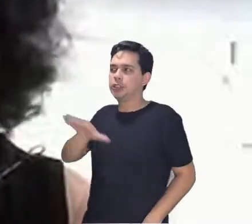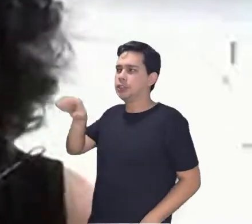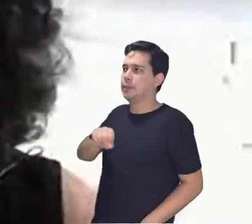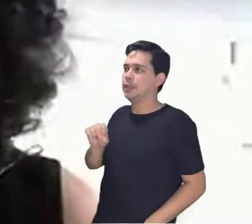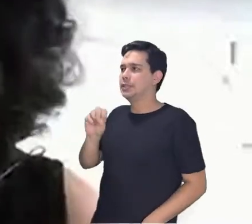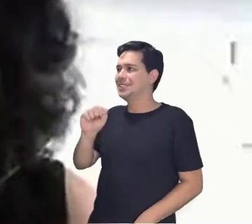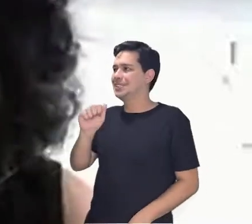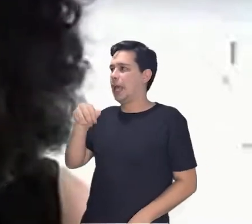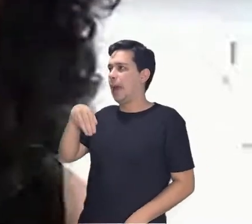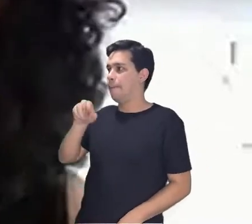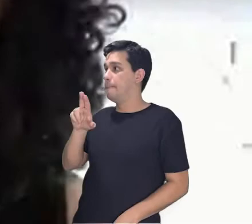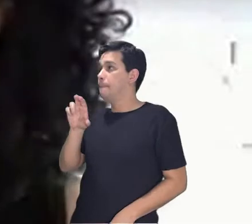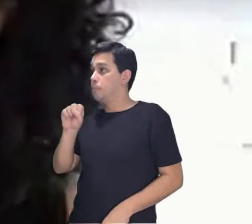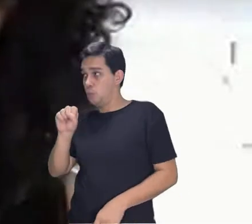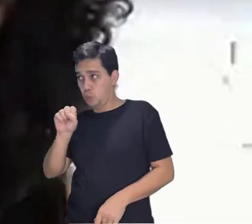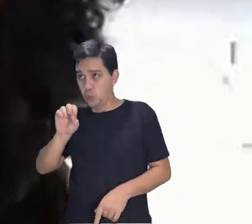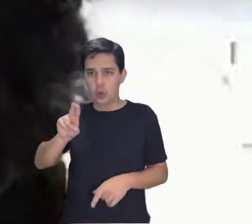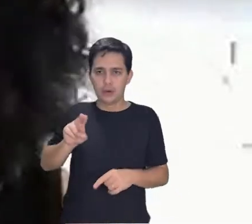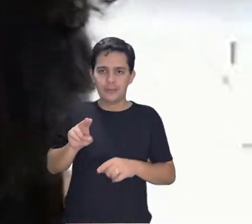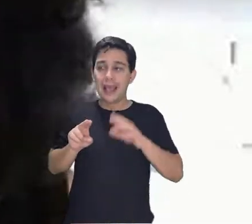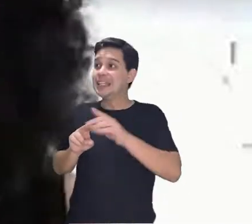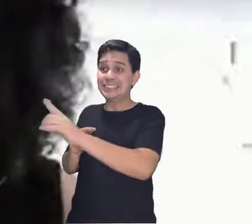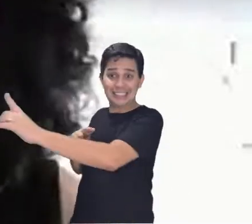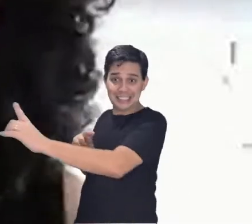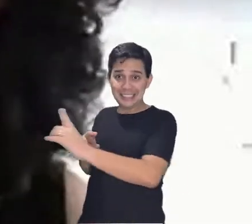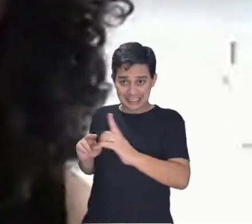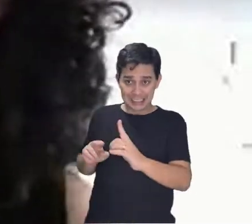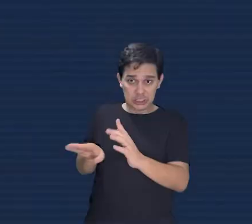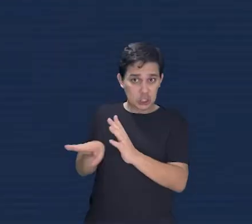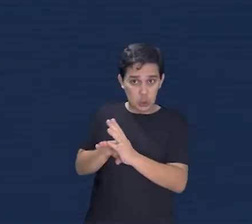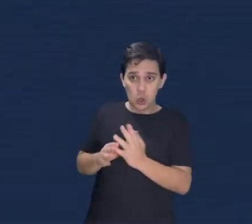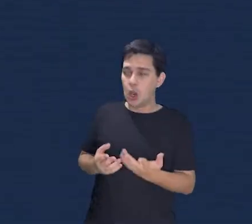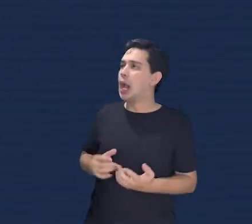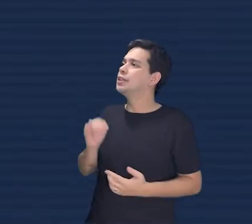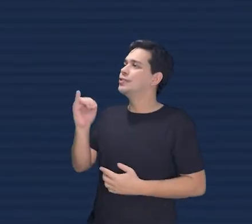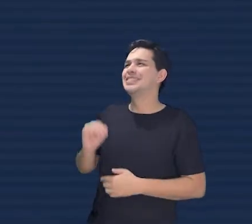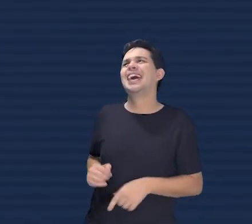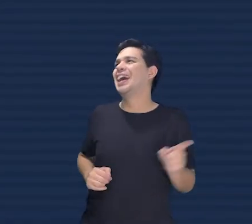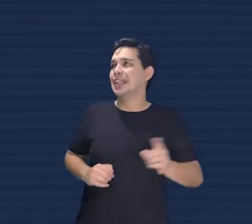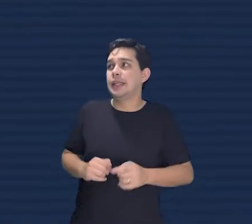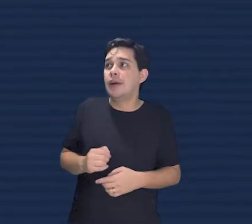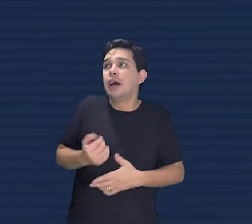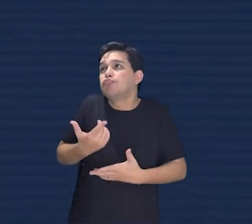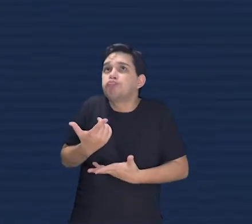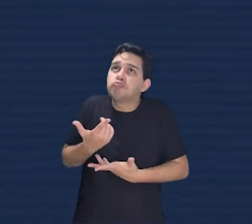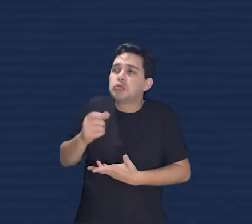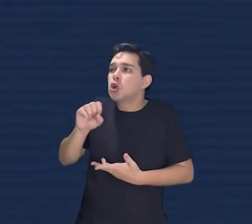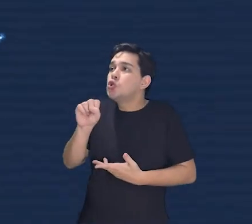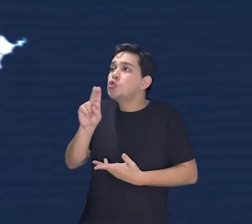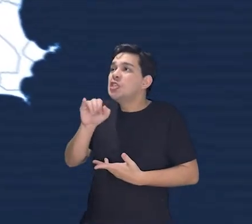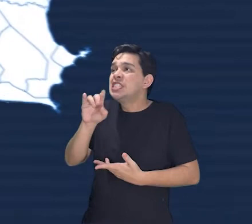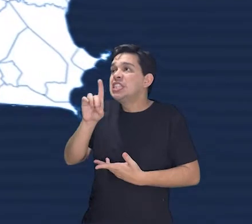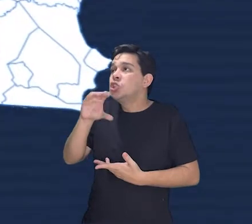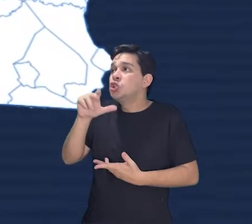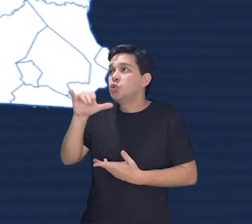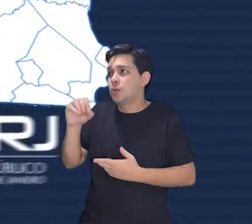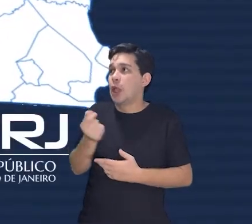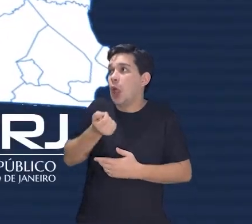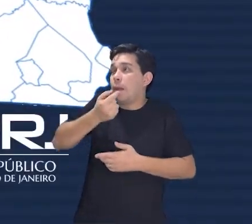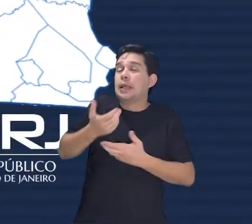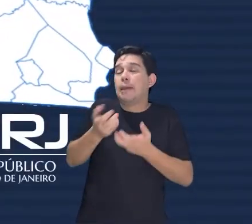equivocada que ela teria tentado se matar com medicamentos. Ainda em Teresópolis, uma outra investigação